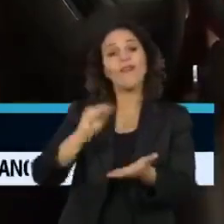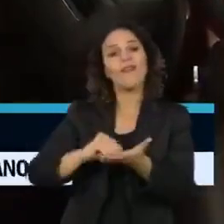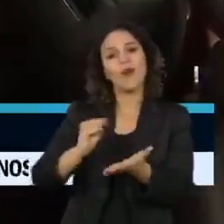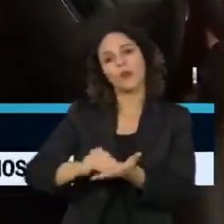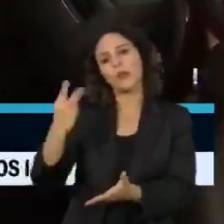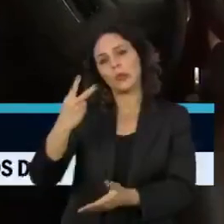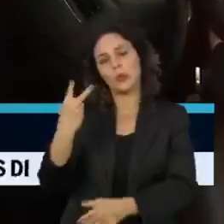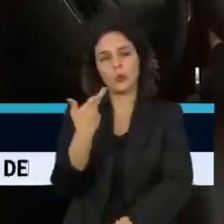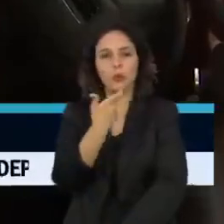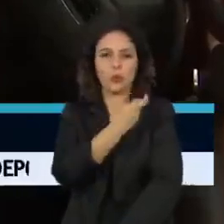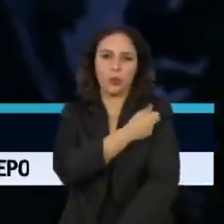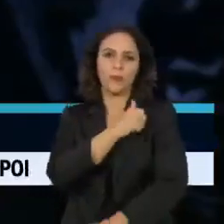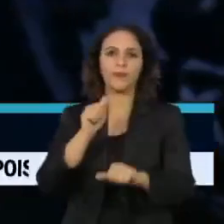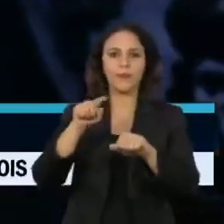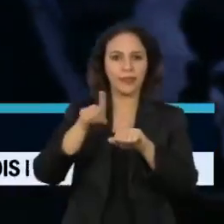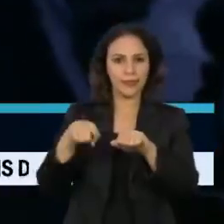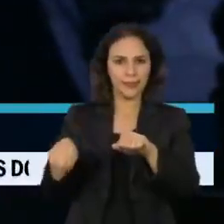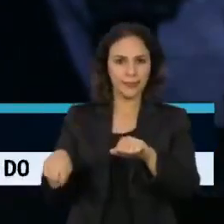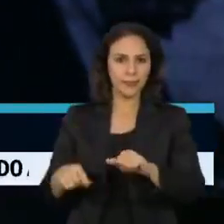da astrazeneca atrasada G1